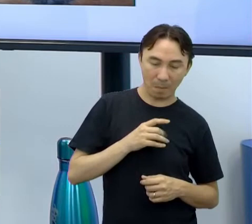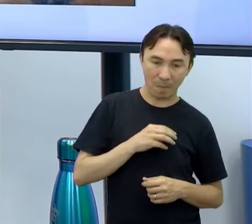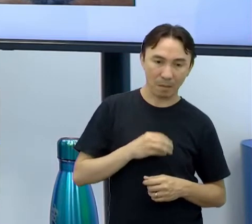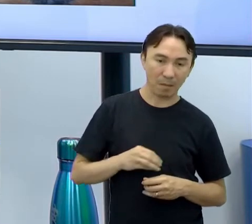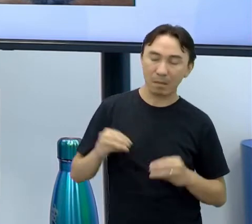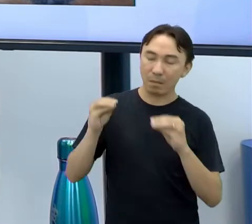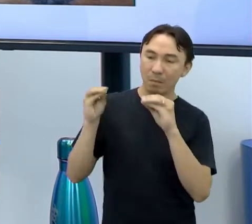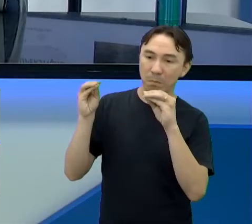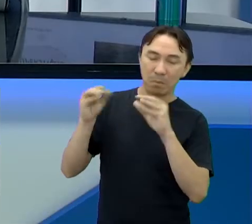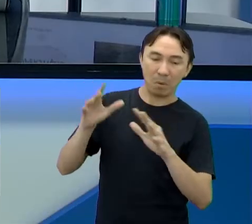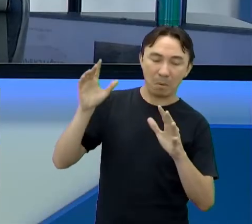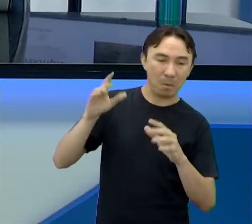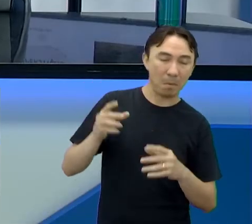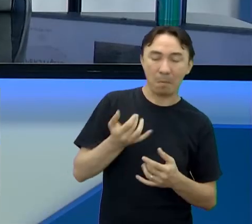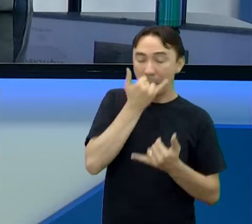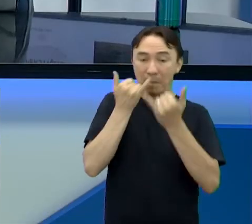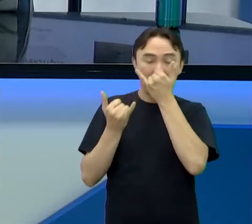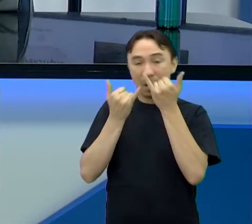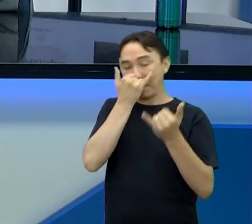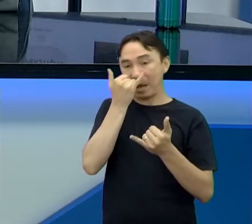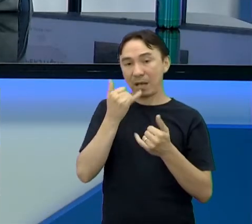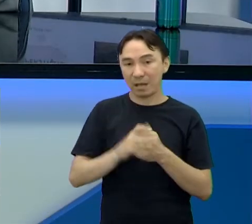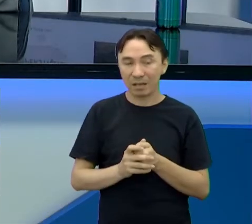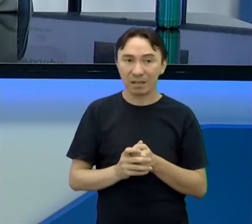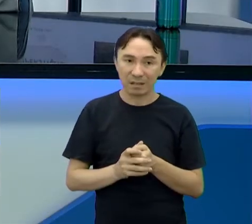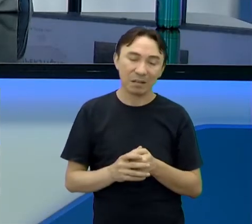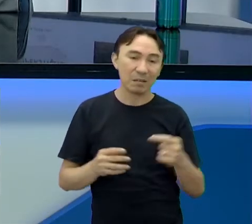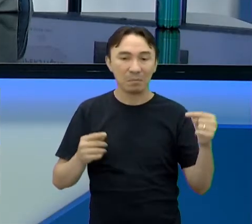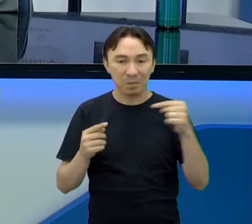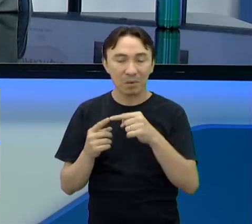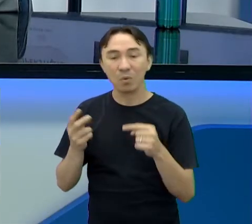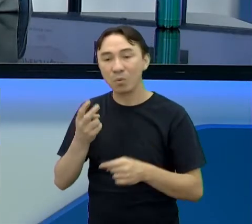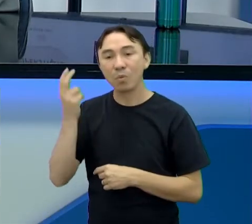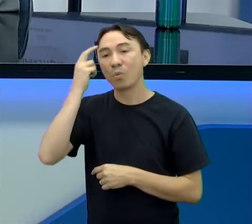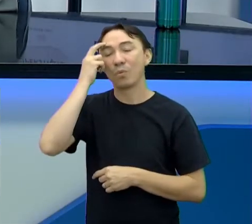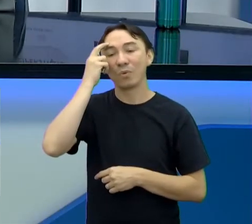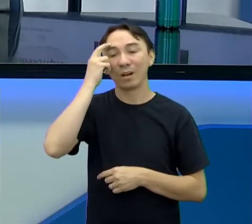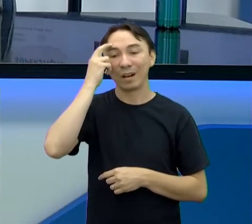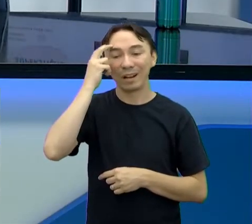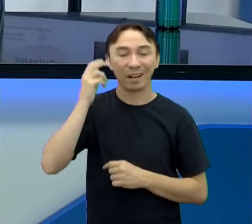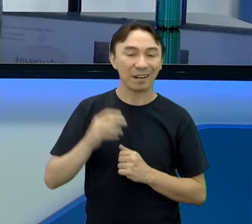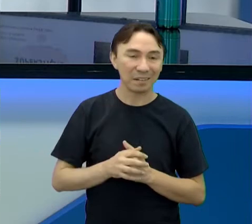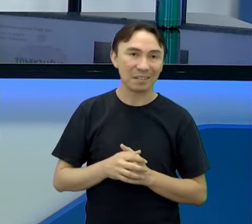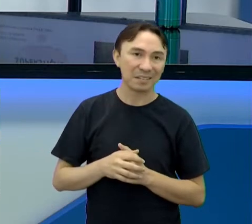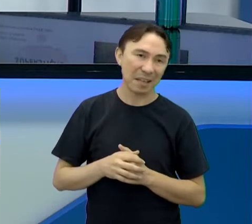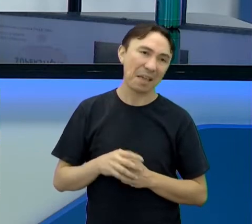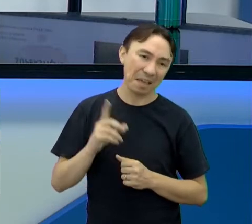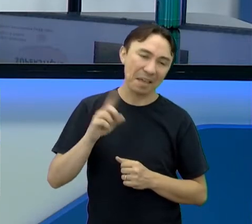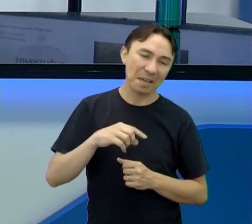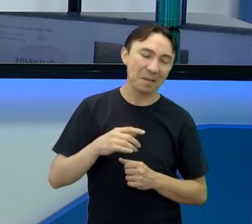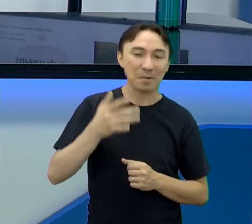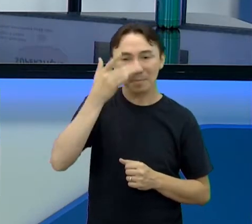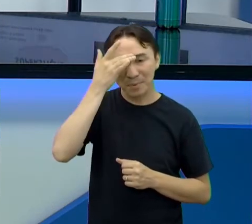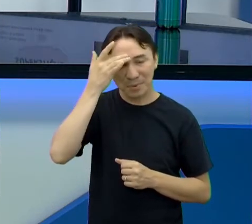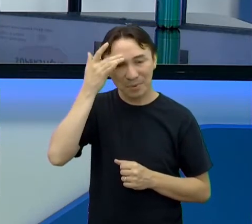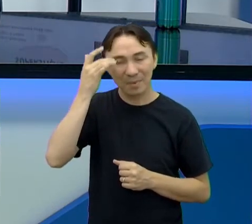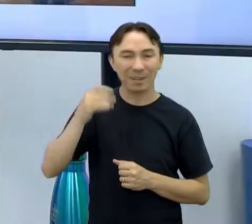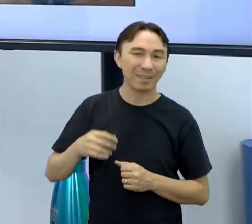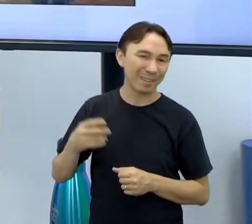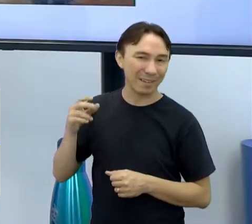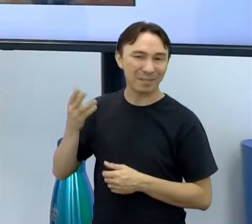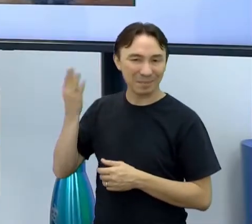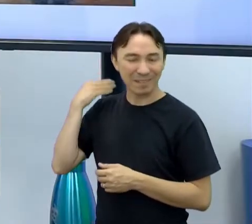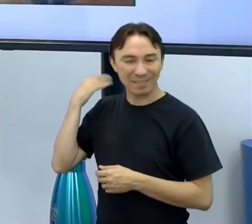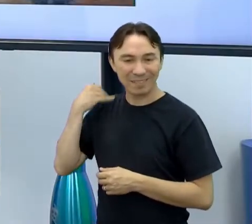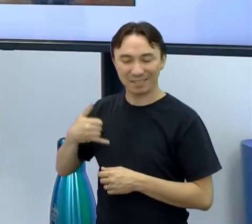com a cultura, né? Exato. E geralmente são as pessoas mais velhas. Os mais novos ainda têm, né? Um pouco desse medo. Ai,